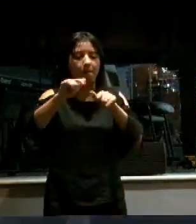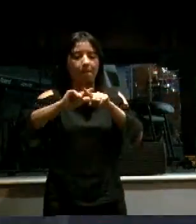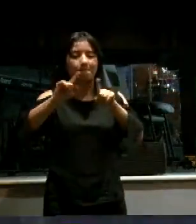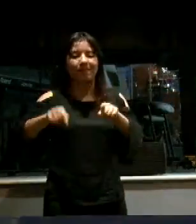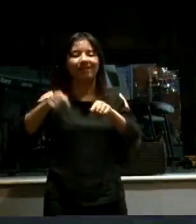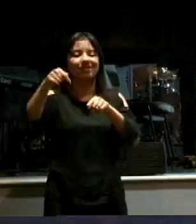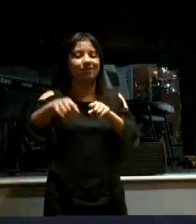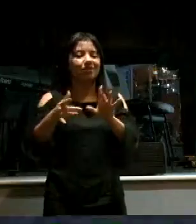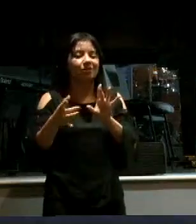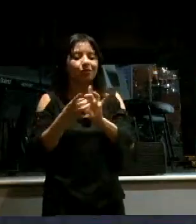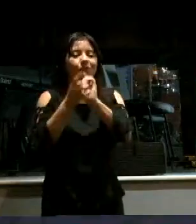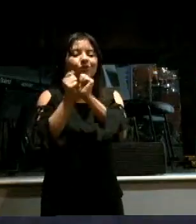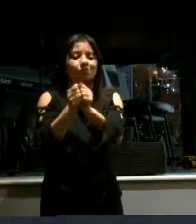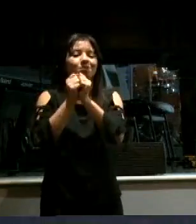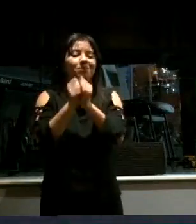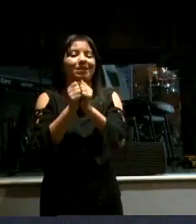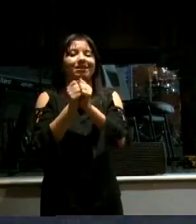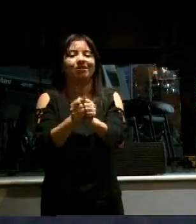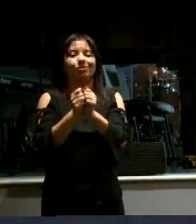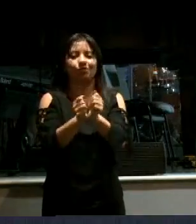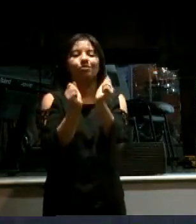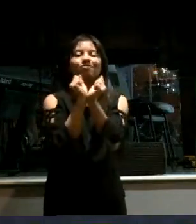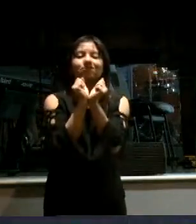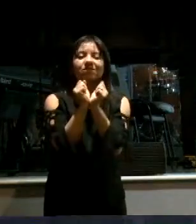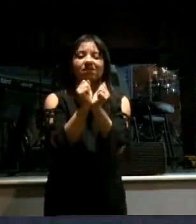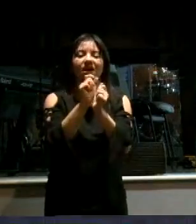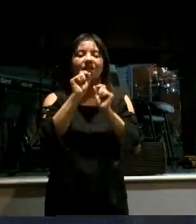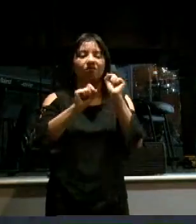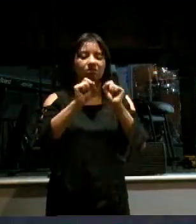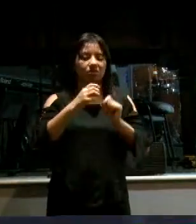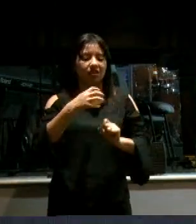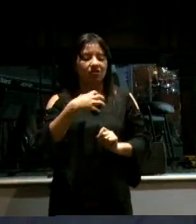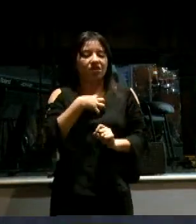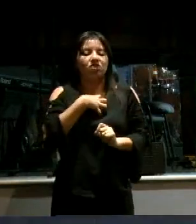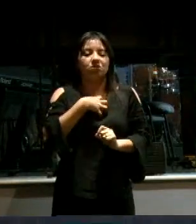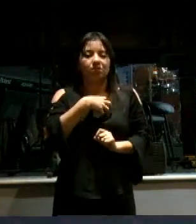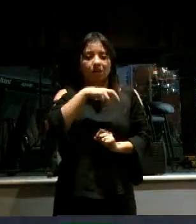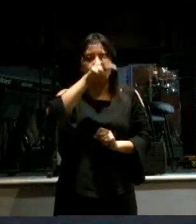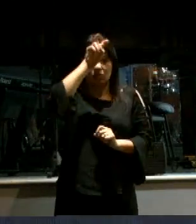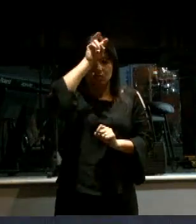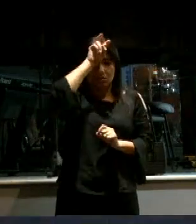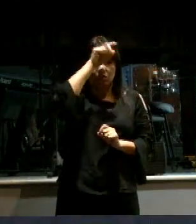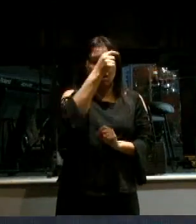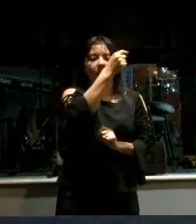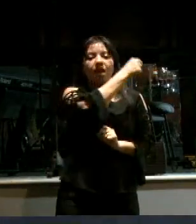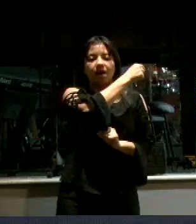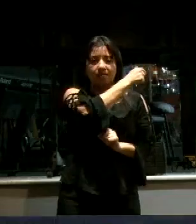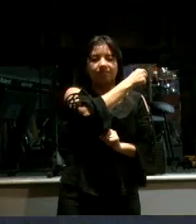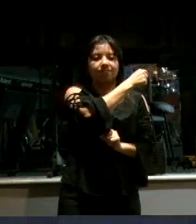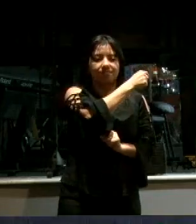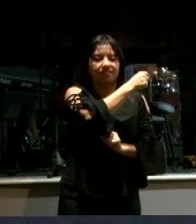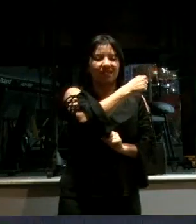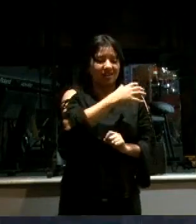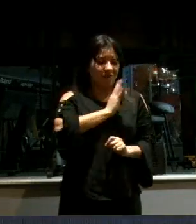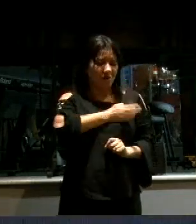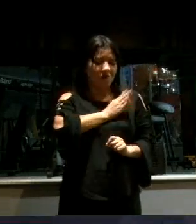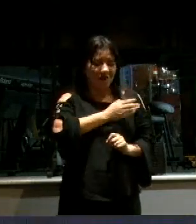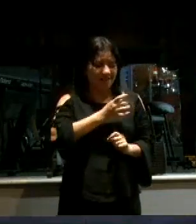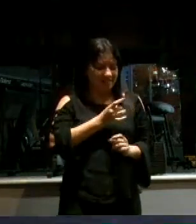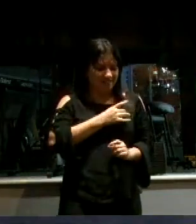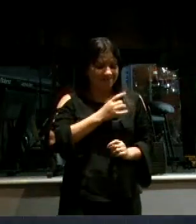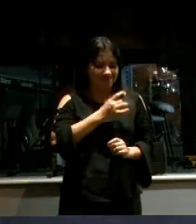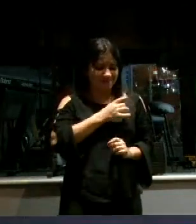tenham visto o poder de Deus, o coração deles ainda era de um povo amedrontado,